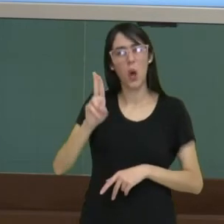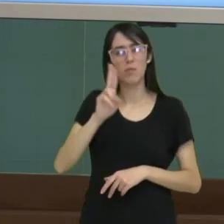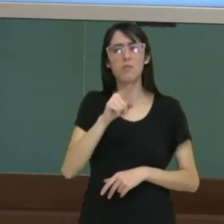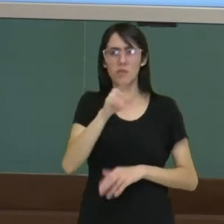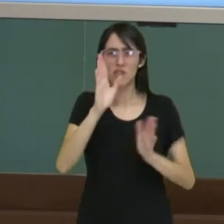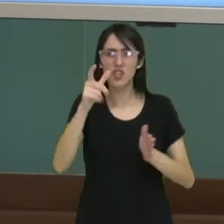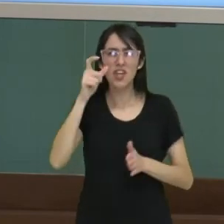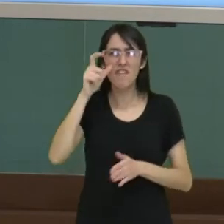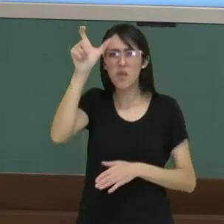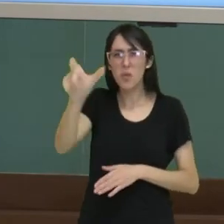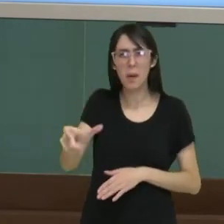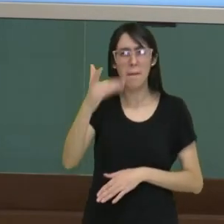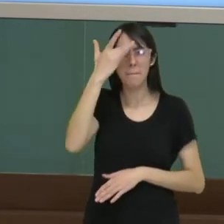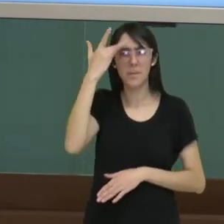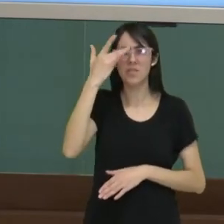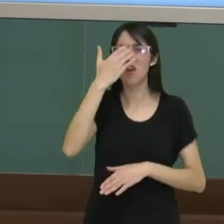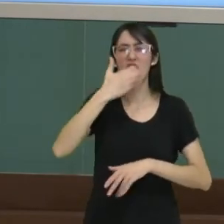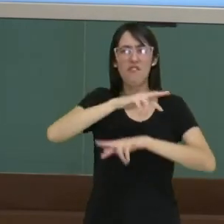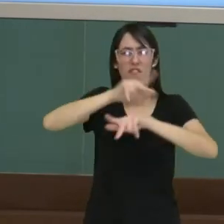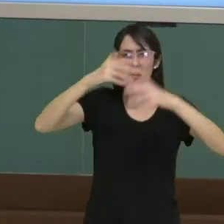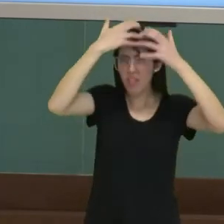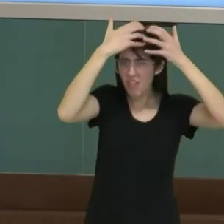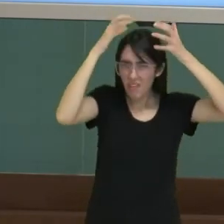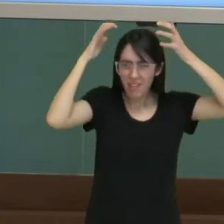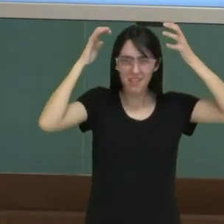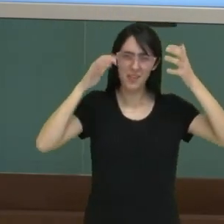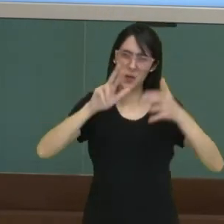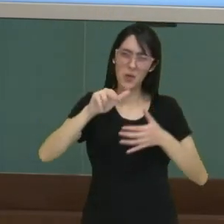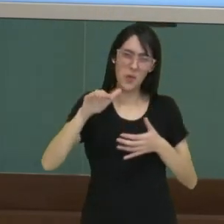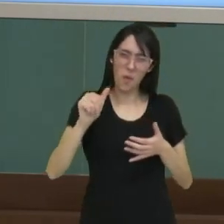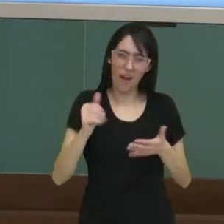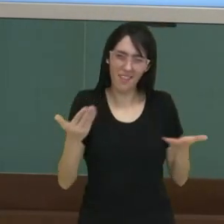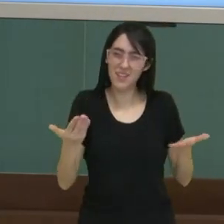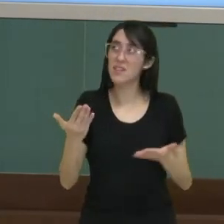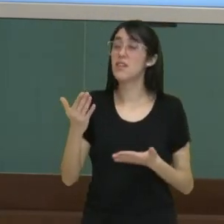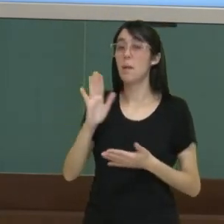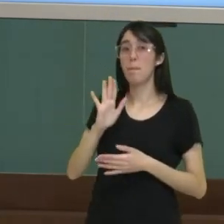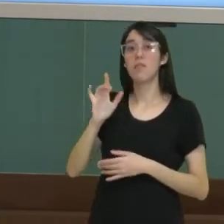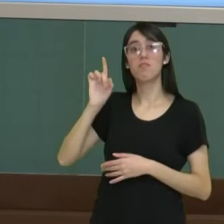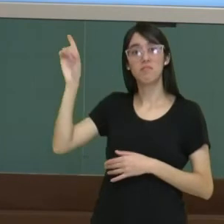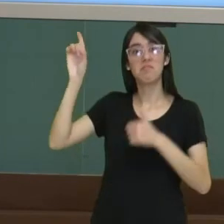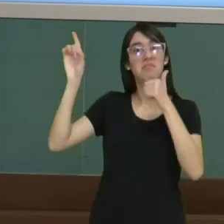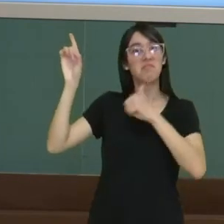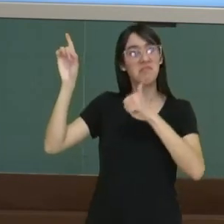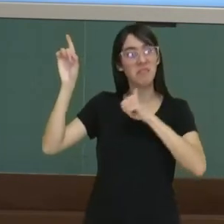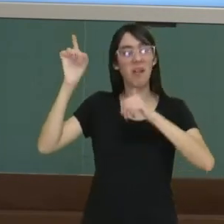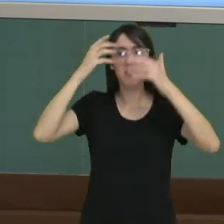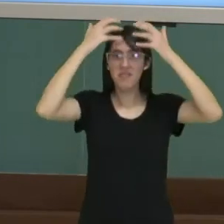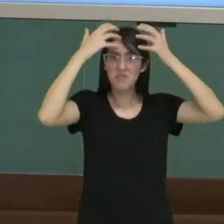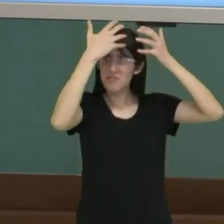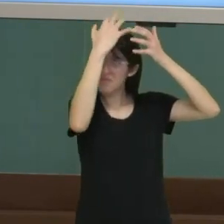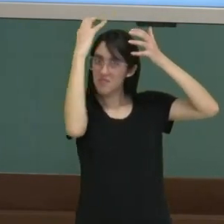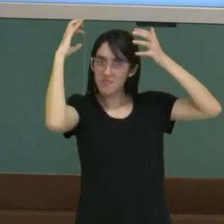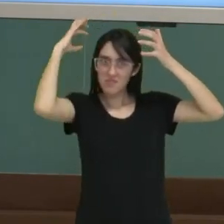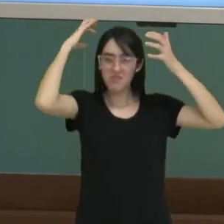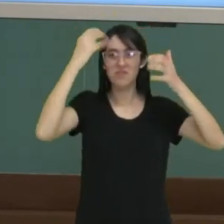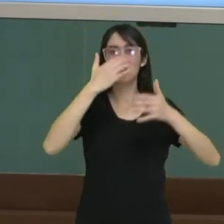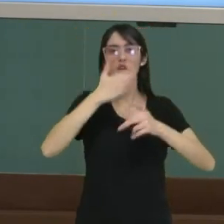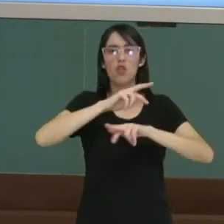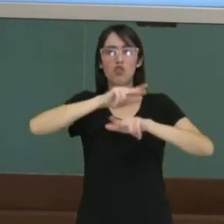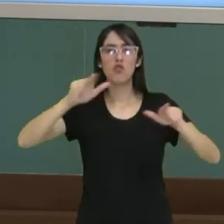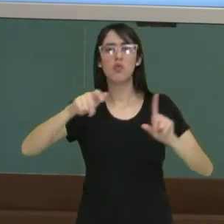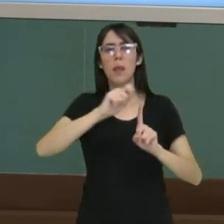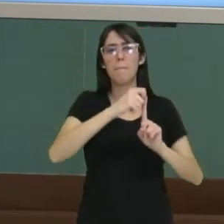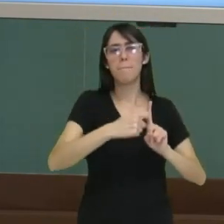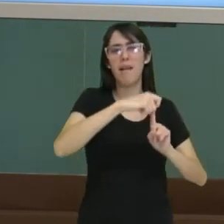brasileiro com uma cesta de frutas na cabeça? É difícil, né? Mas isso vai ser estereotipado, vai ser um estereótipo do Brasil, frutas tropicais, né? Banana,